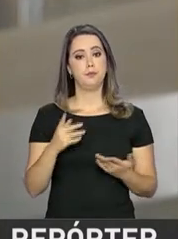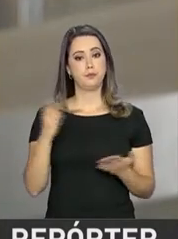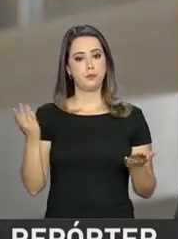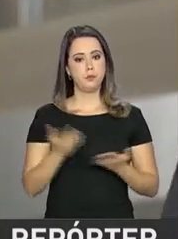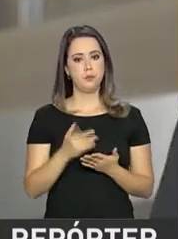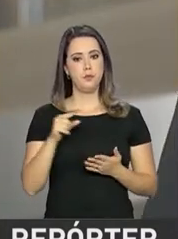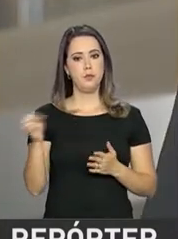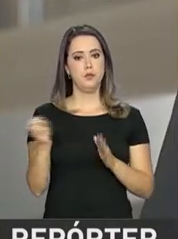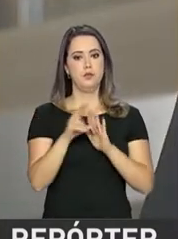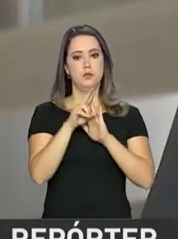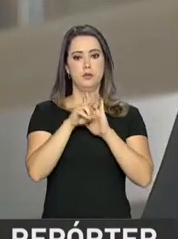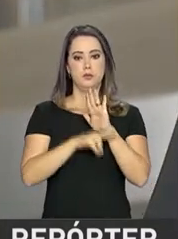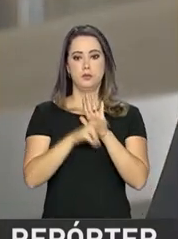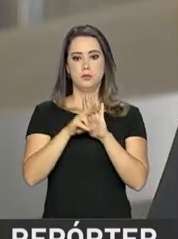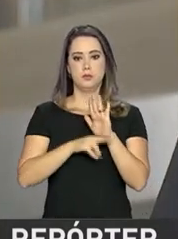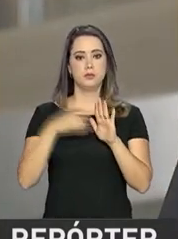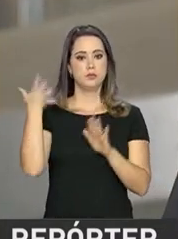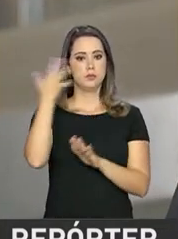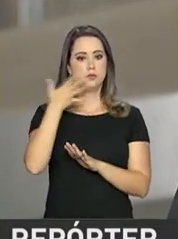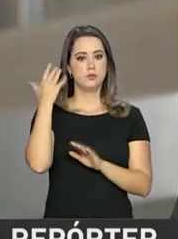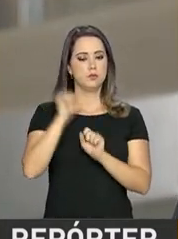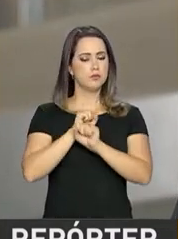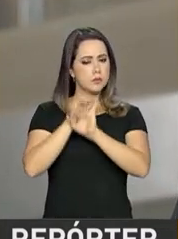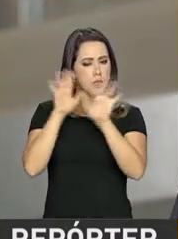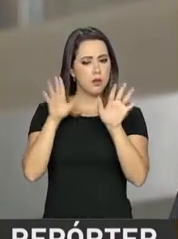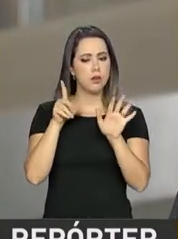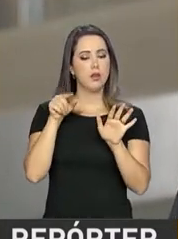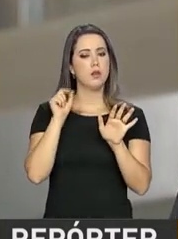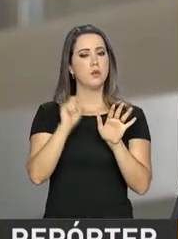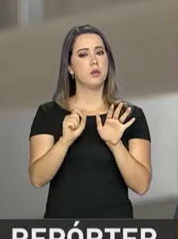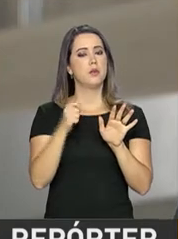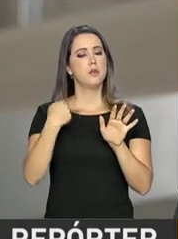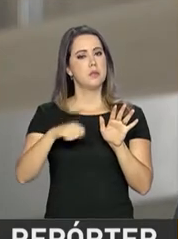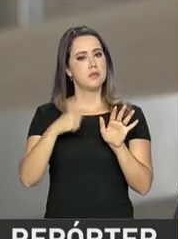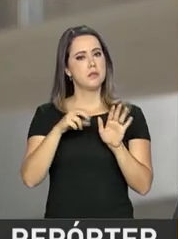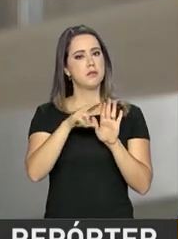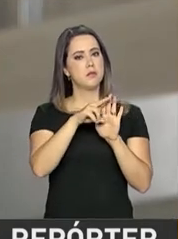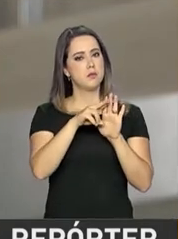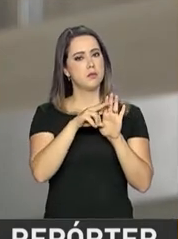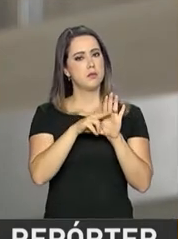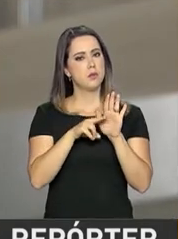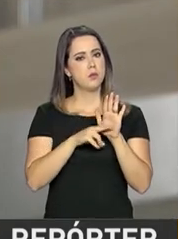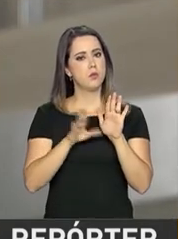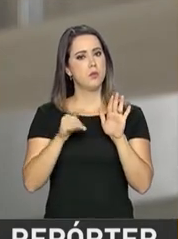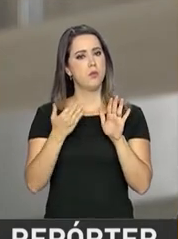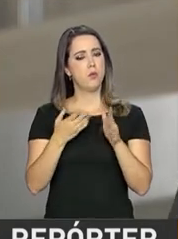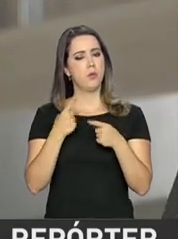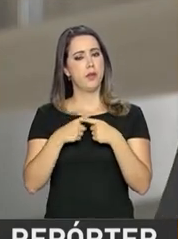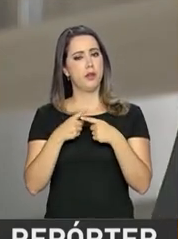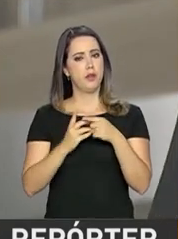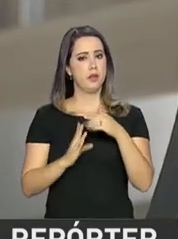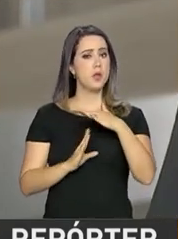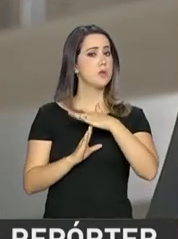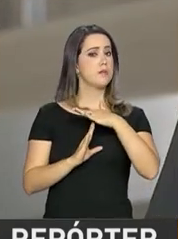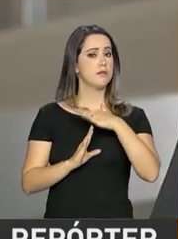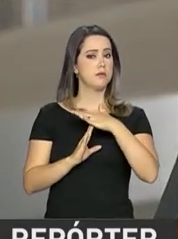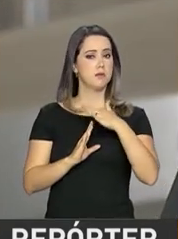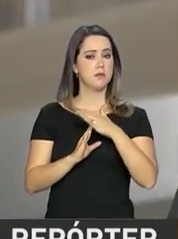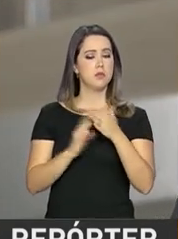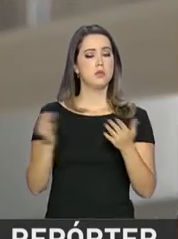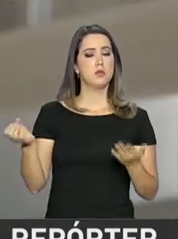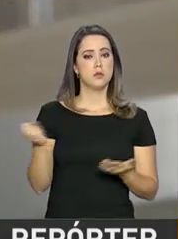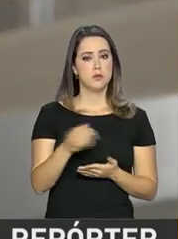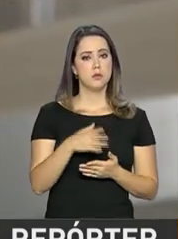as novas regras elas explicam claramente e quais as condições os critérios e os limites para a aplicação dessas modalidades